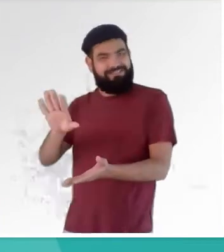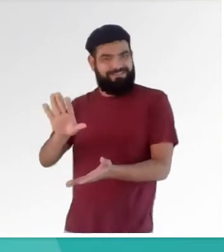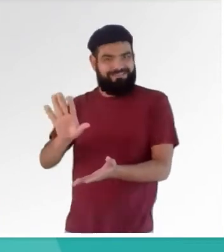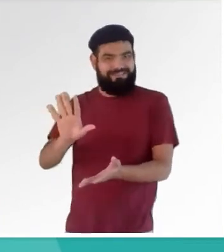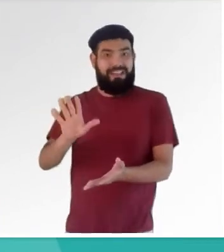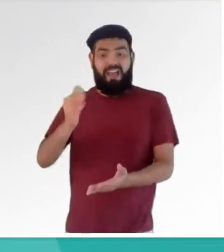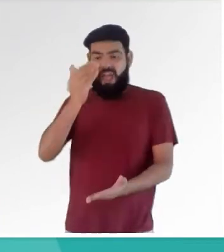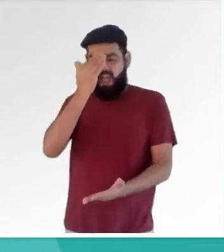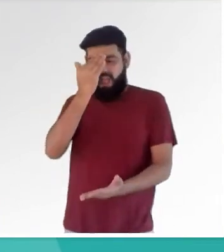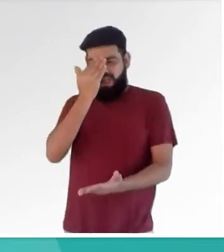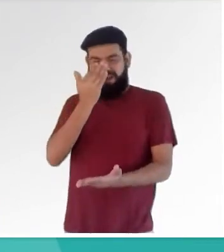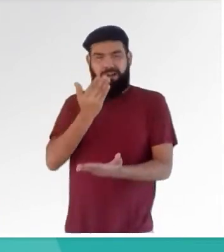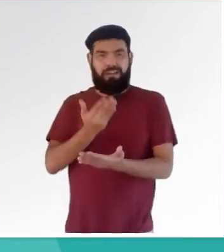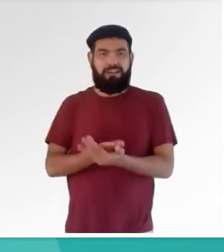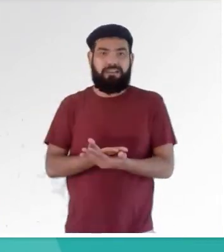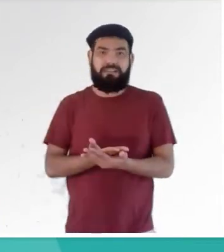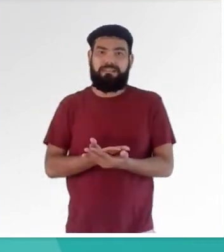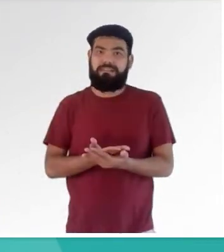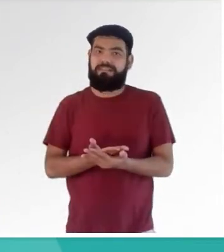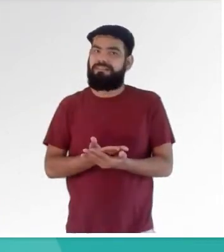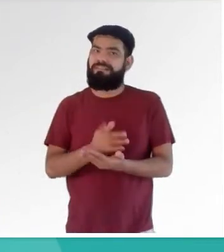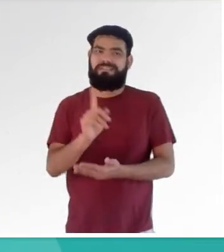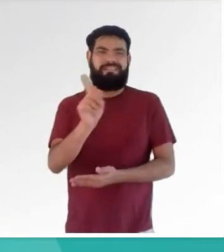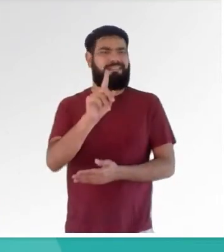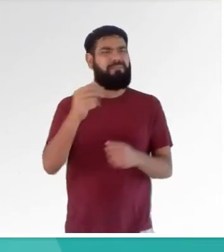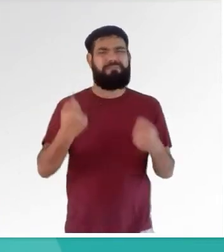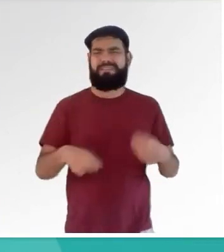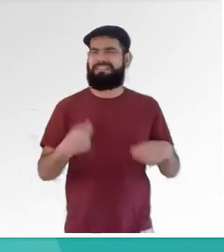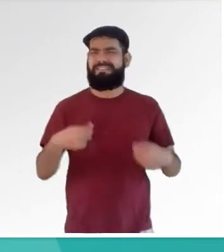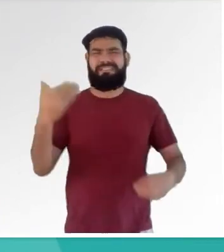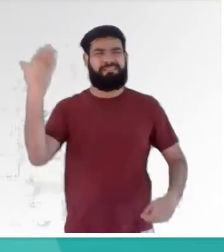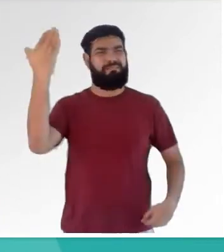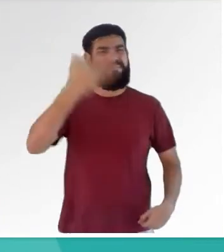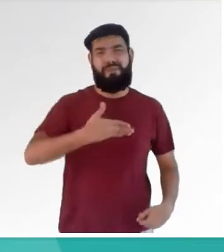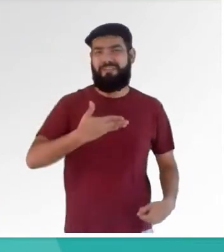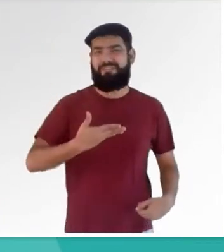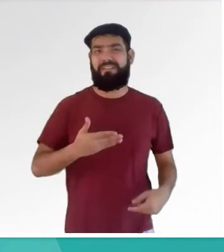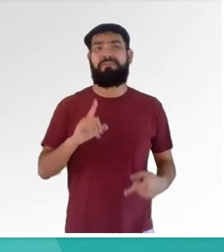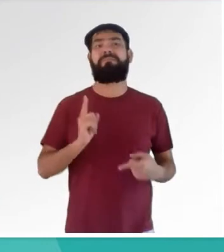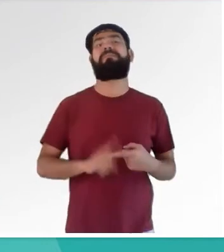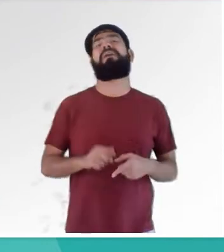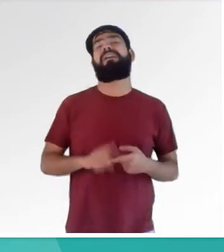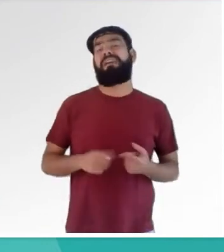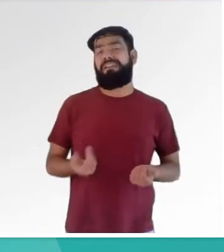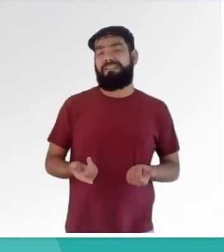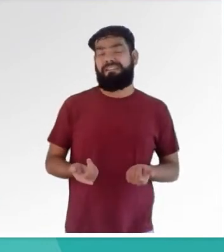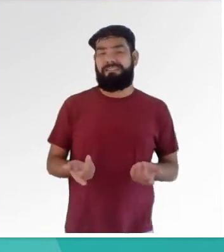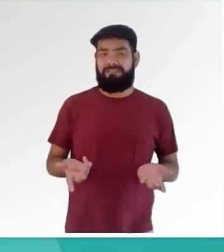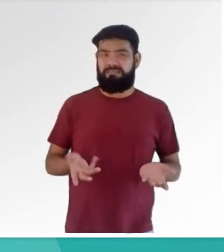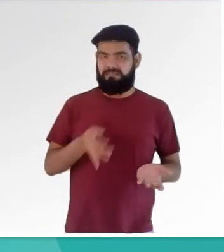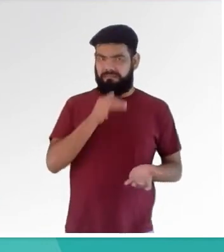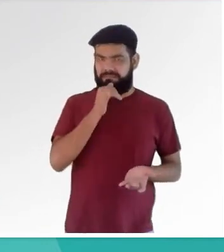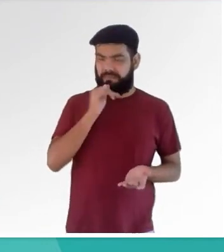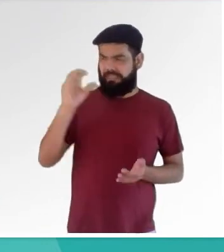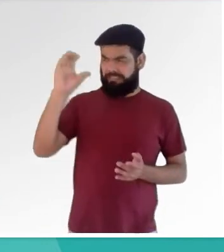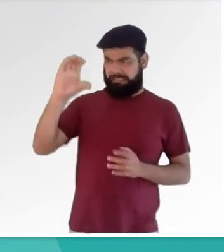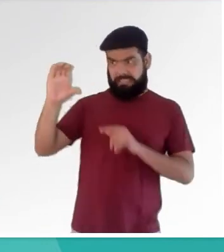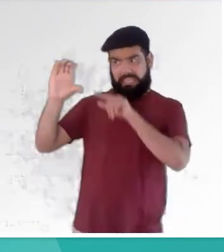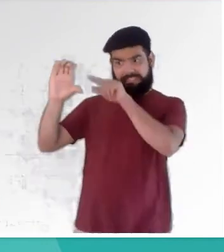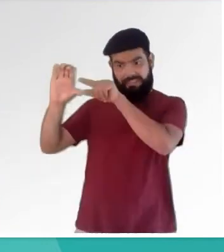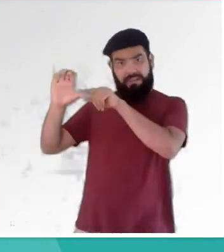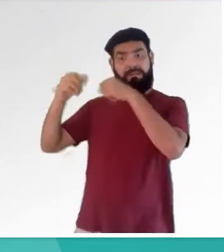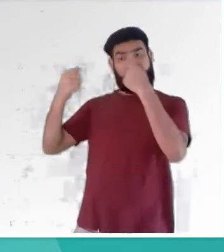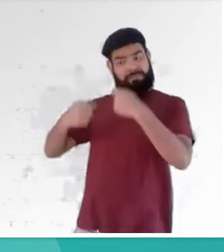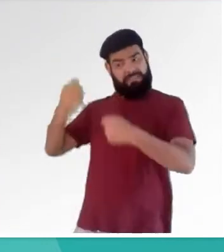crença, a gente não precisa de prova. Por quê? Porque quem crê tem fé. E